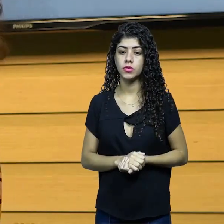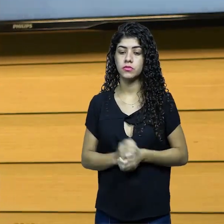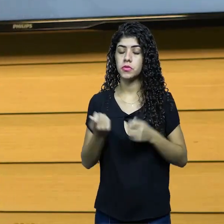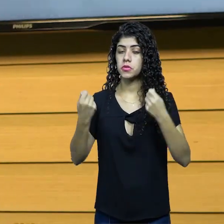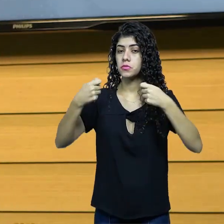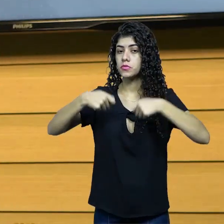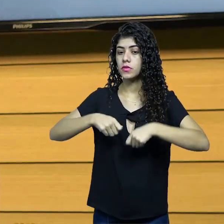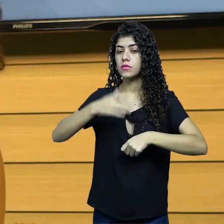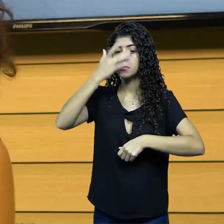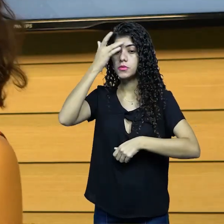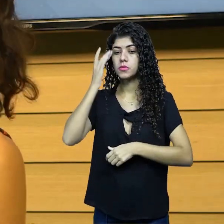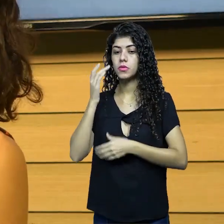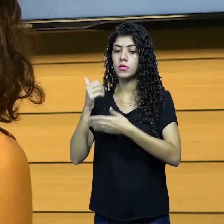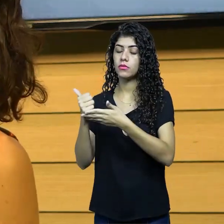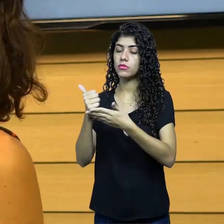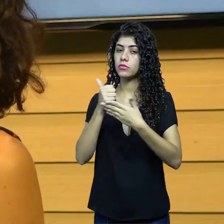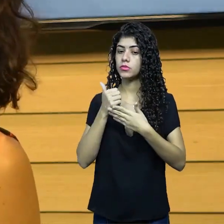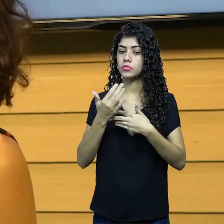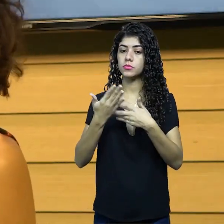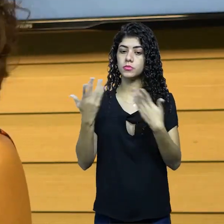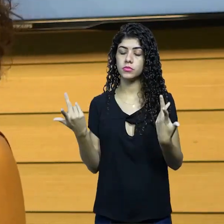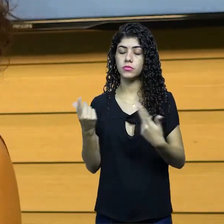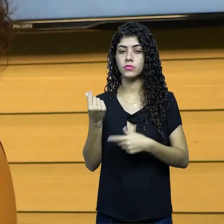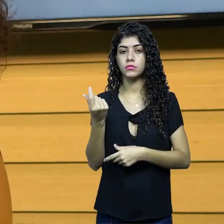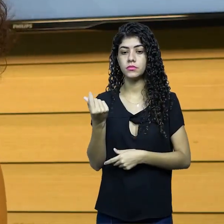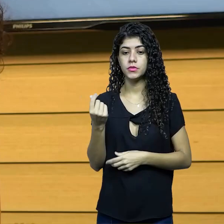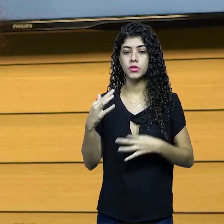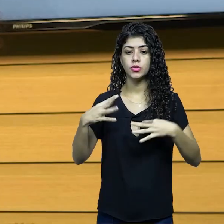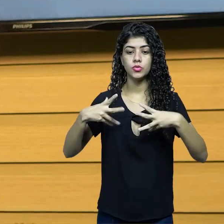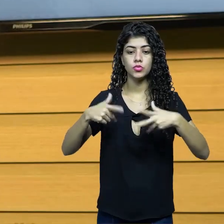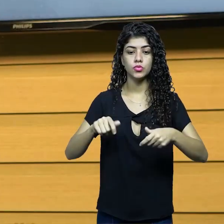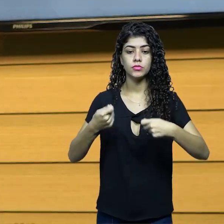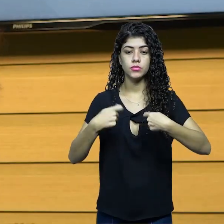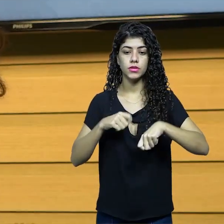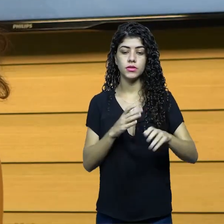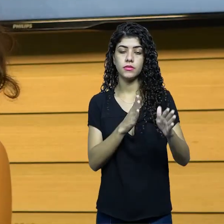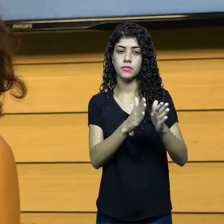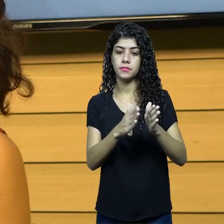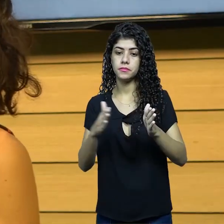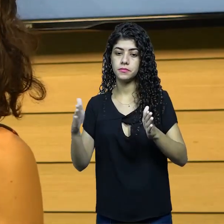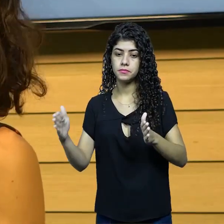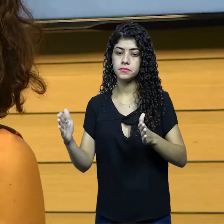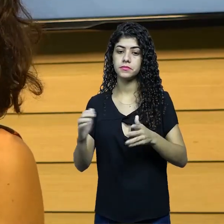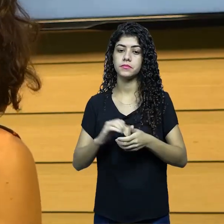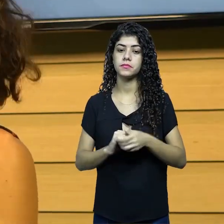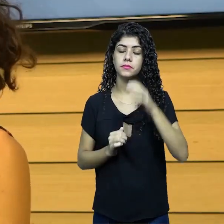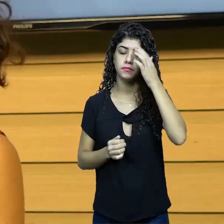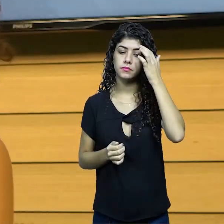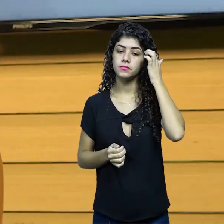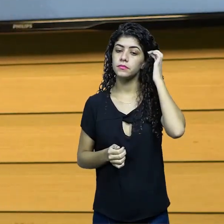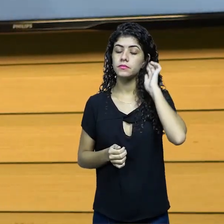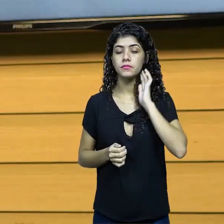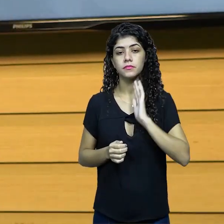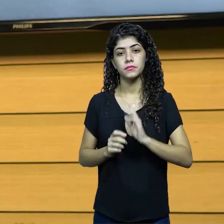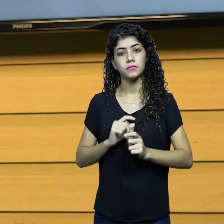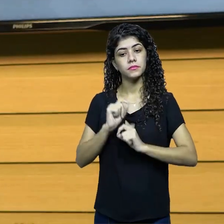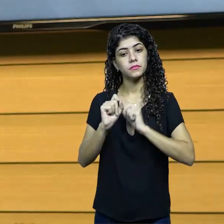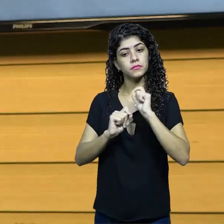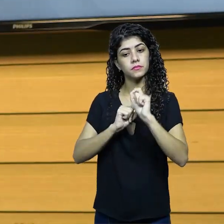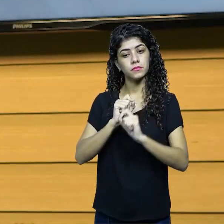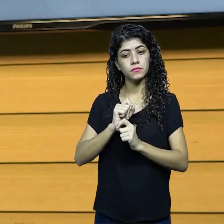institucional para os seus possíveis patrocinadores e patrocinadoras. E tudo isso precisa estar alinhado com as